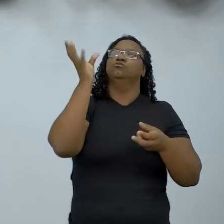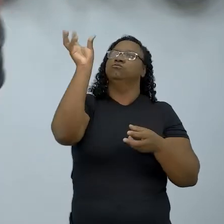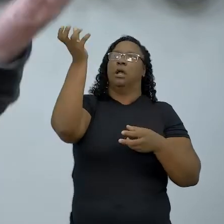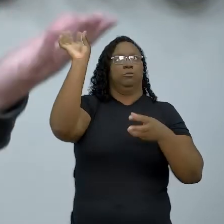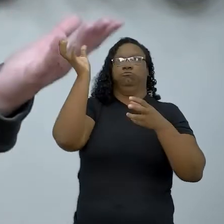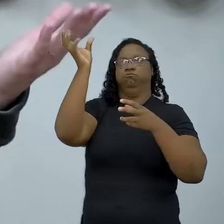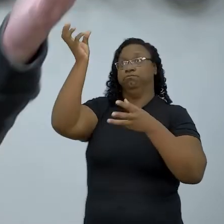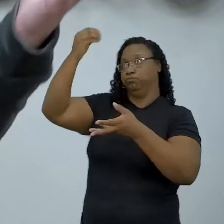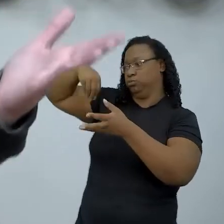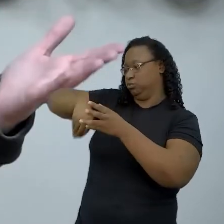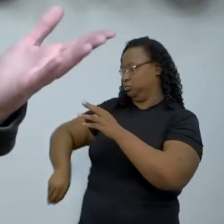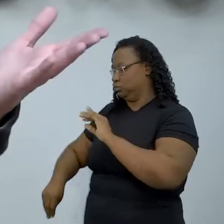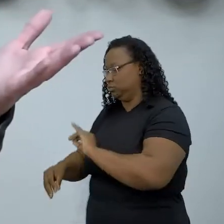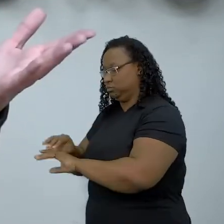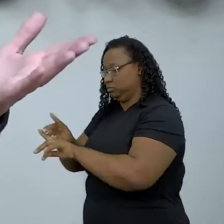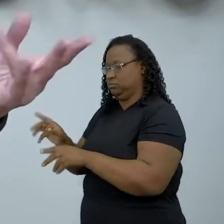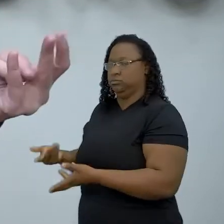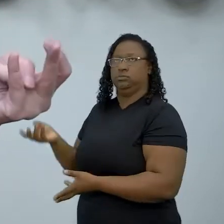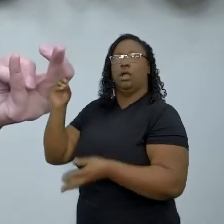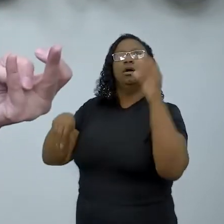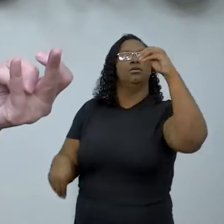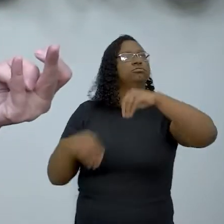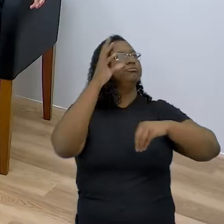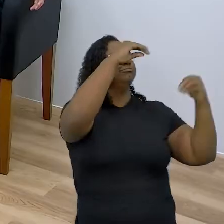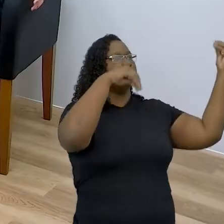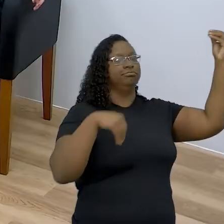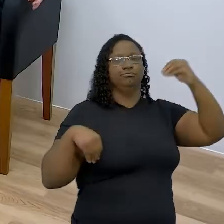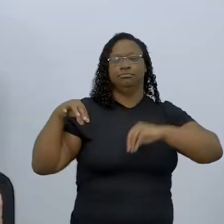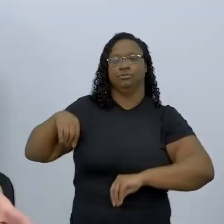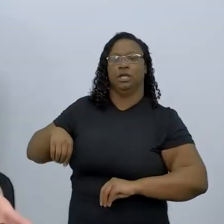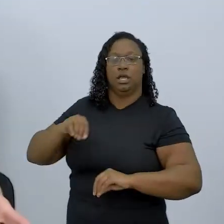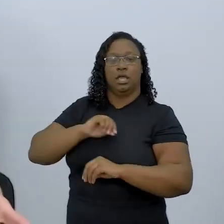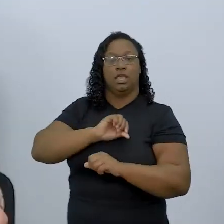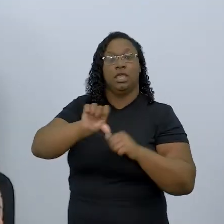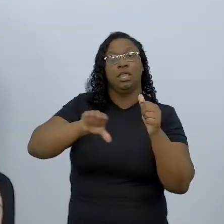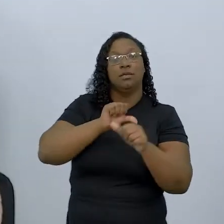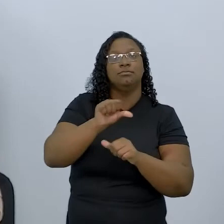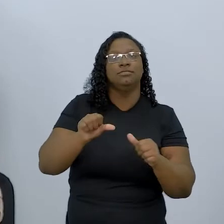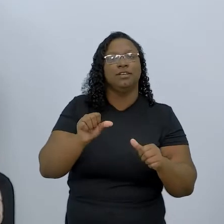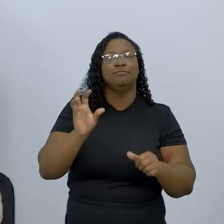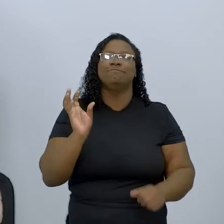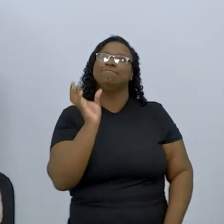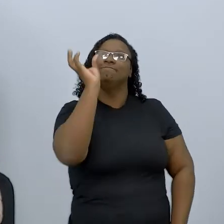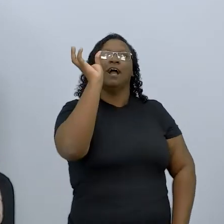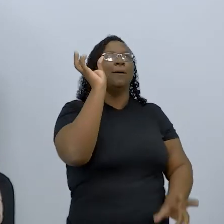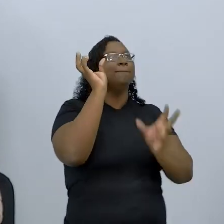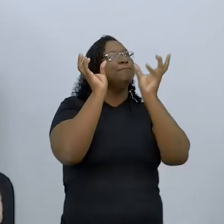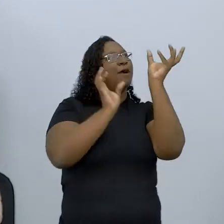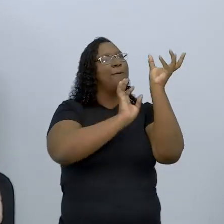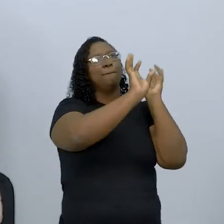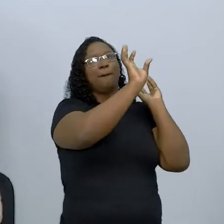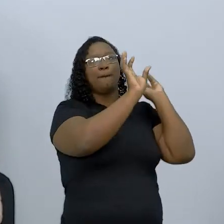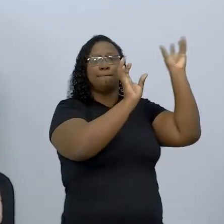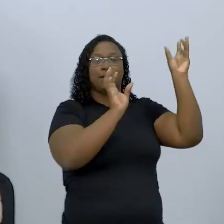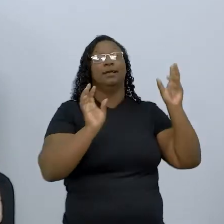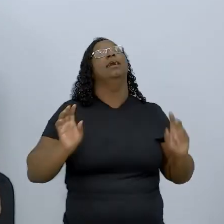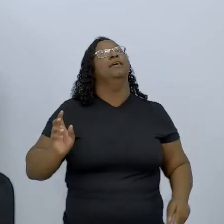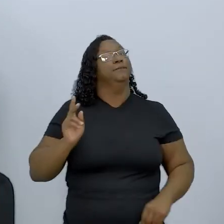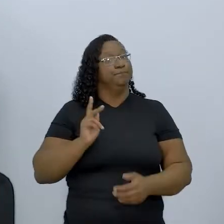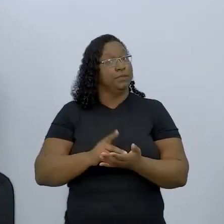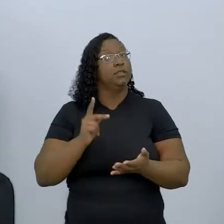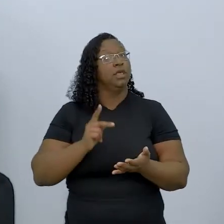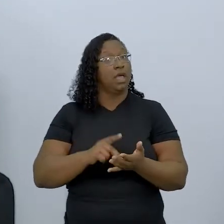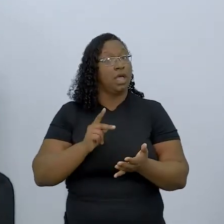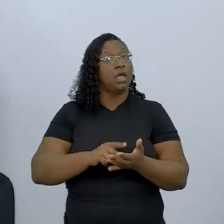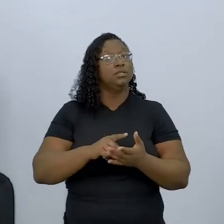não. E troquei pra LED. Isso é uma coisa vantajosa, não é? Muito. Essa lâmpada é um pouco mais cara, mas só que ela é muito mais durável. Uhum. Sim,